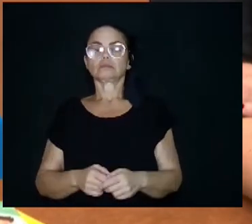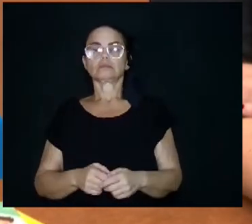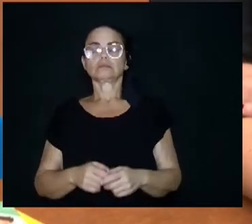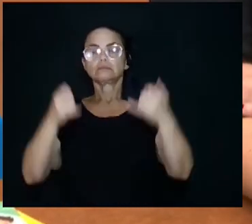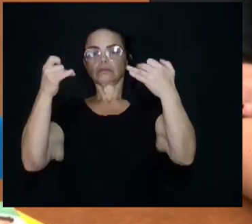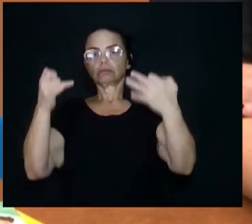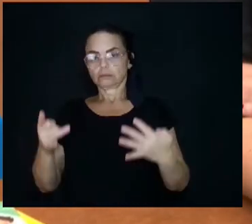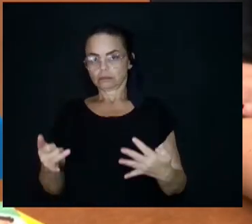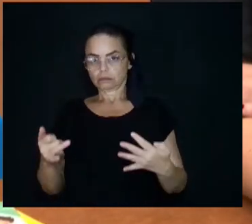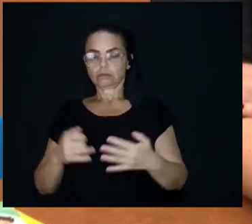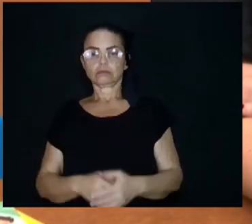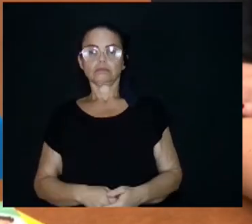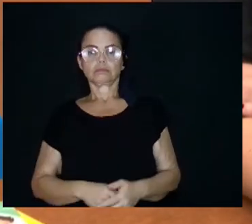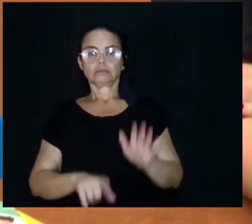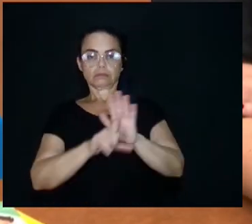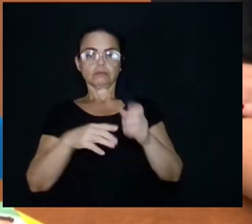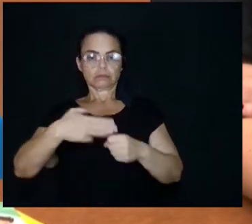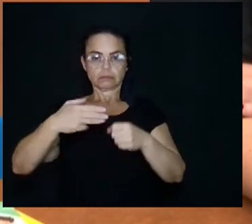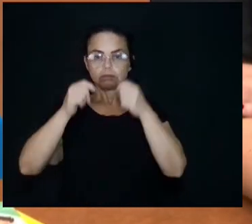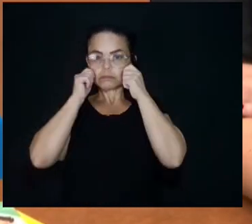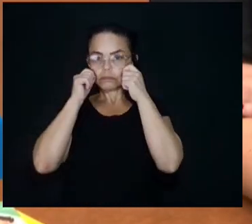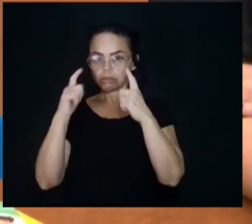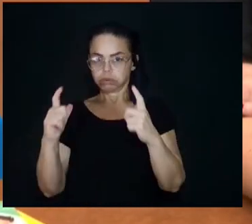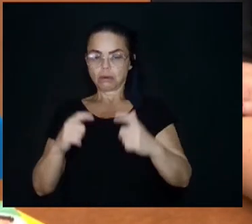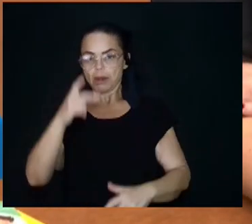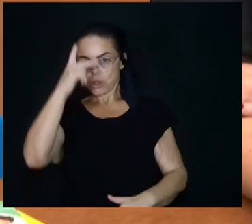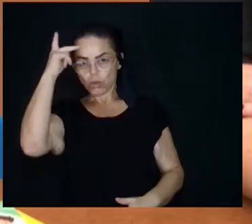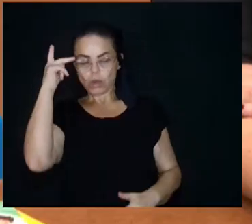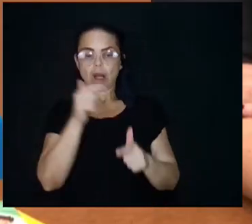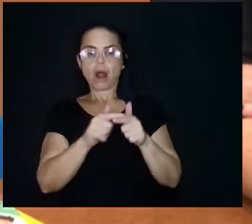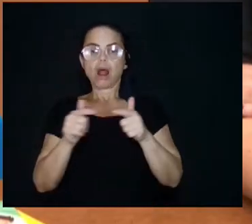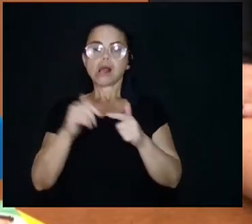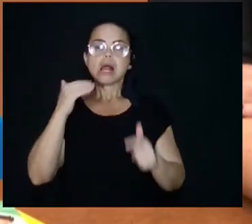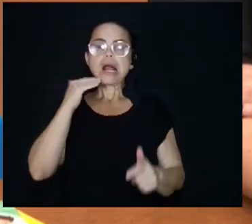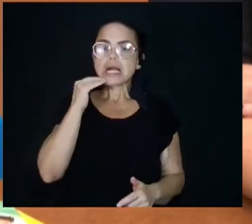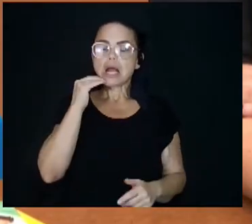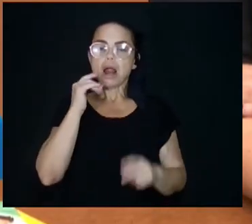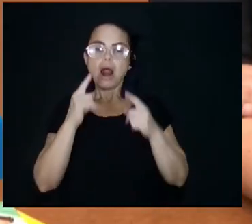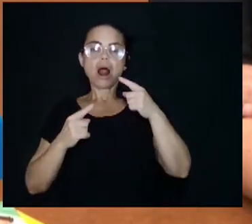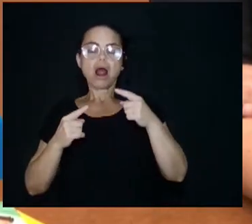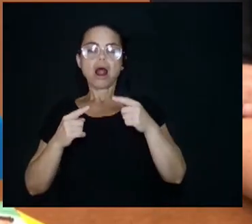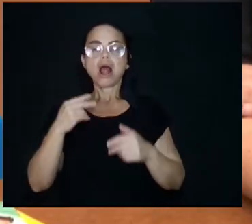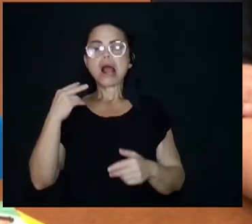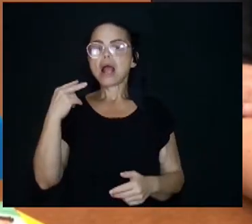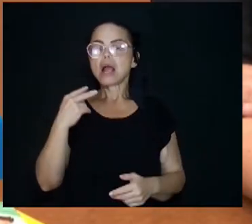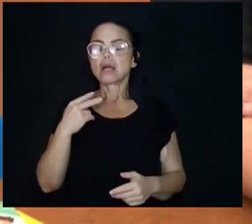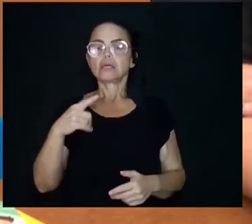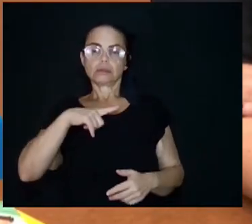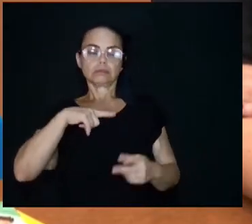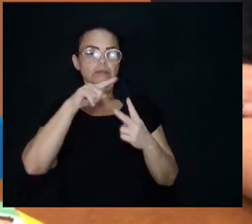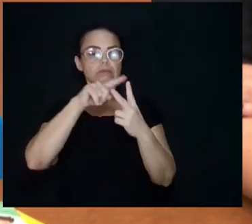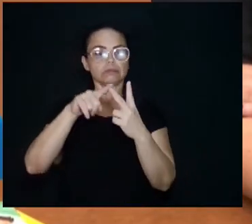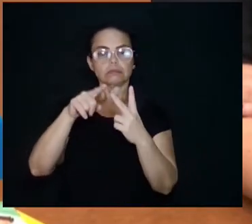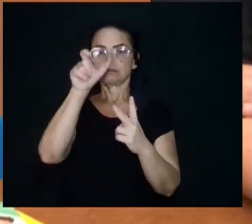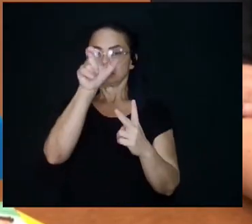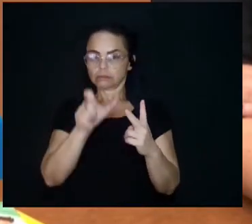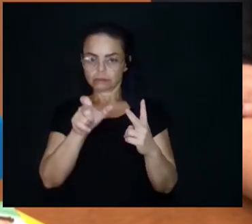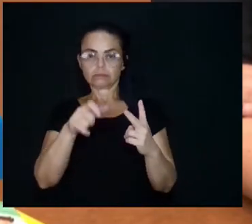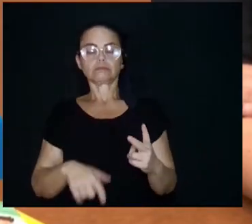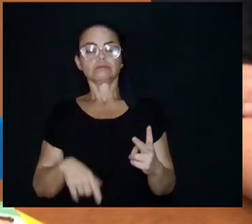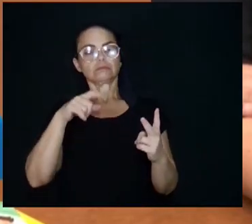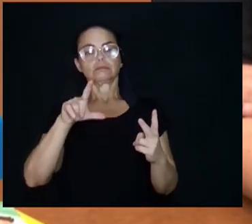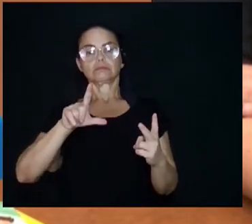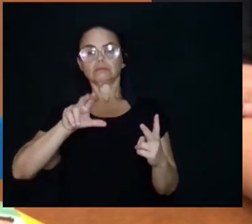Lei Municipal de Atenção à Gagueira, né, e as pessoas que gaguejam, a gente tem duas pessoas aqui. Primeiro, a gente tem o Luiz